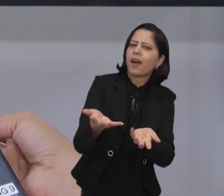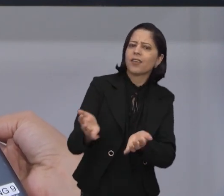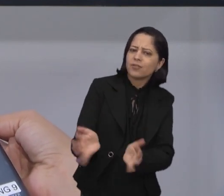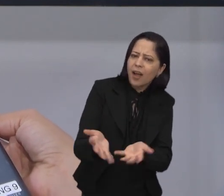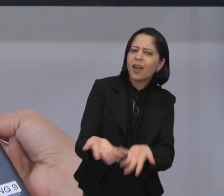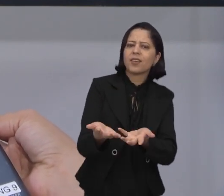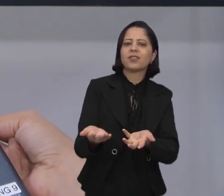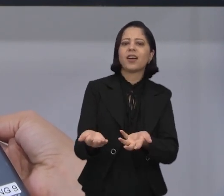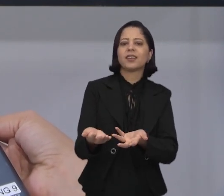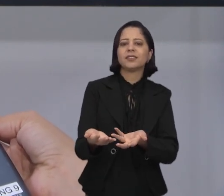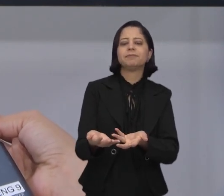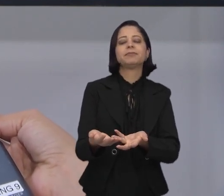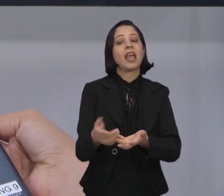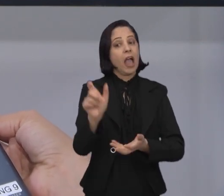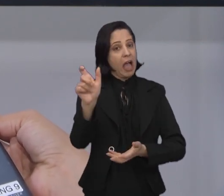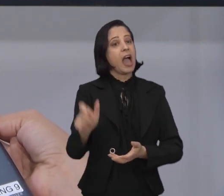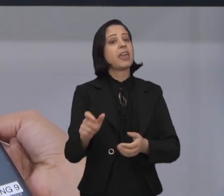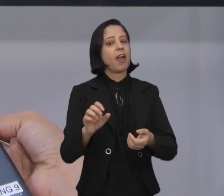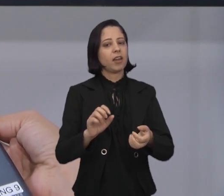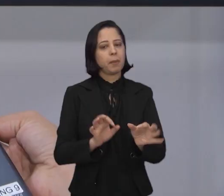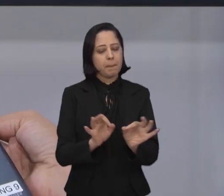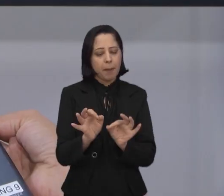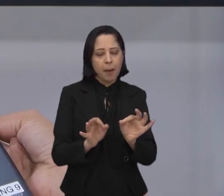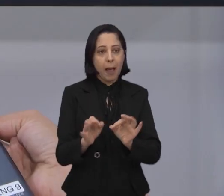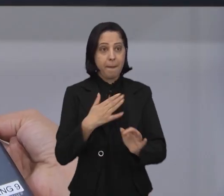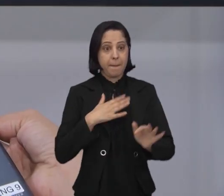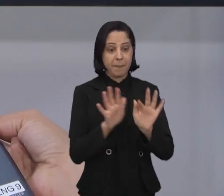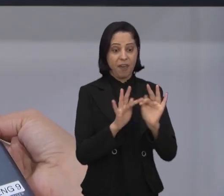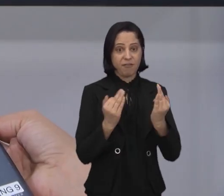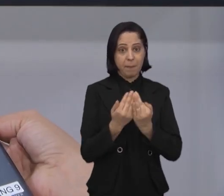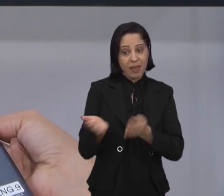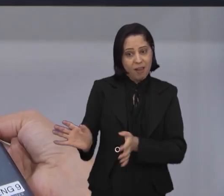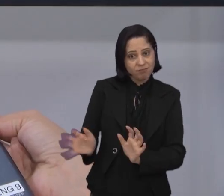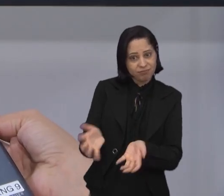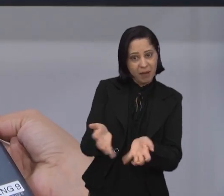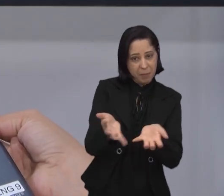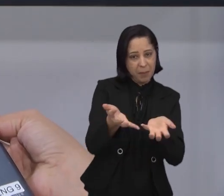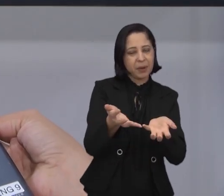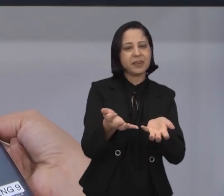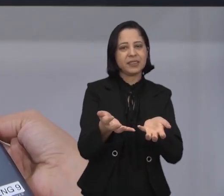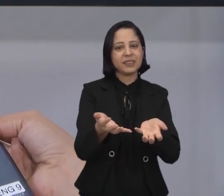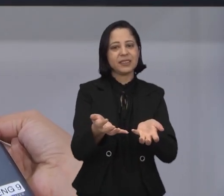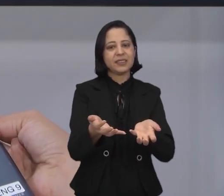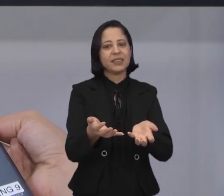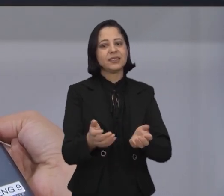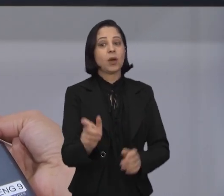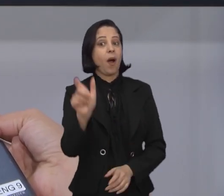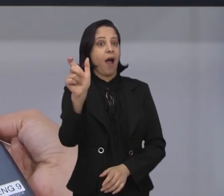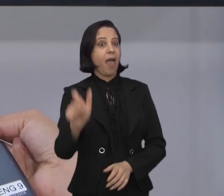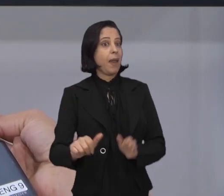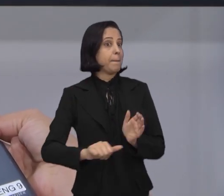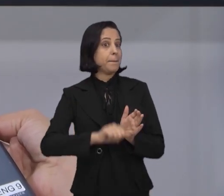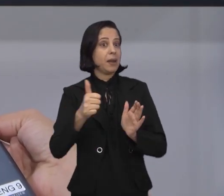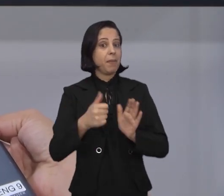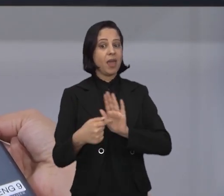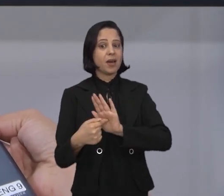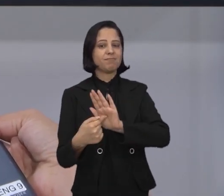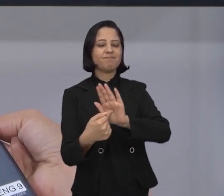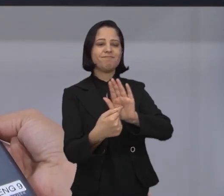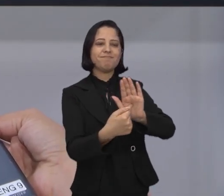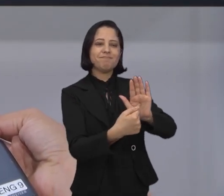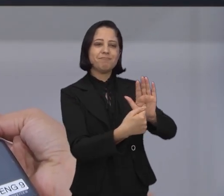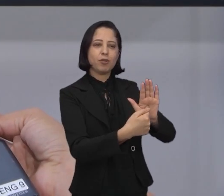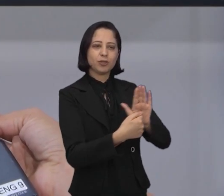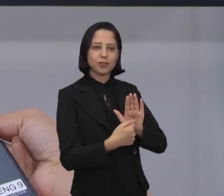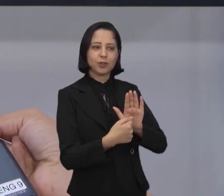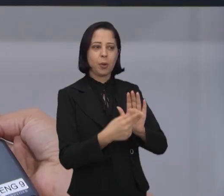que ela participasse, fizesse as figuras, a família toda se uniu e representamos São José Antiga. Aí foi a primeira